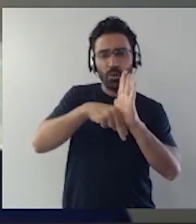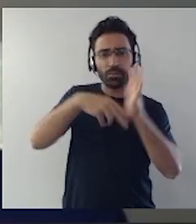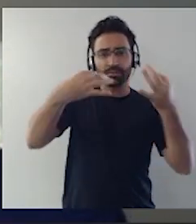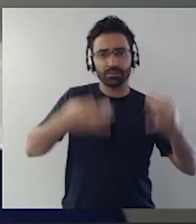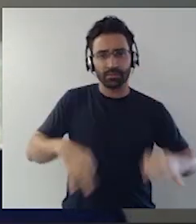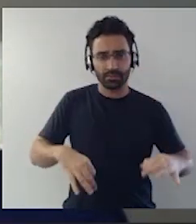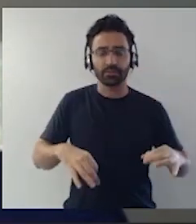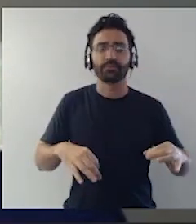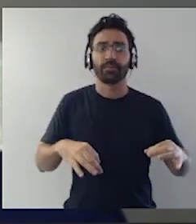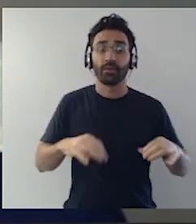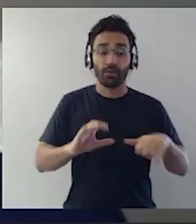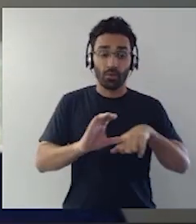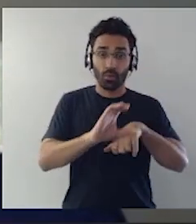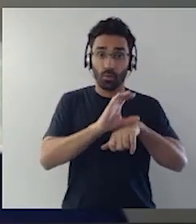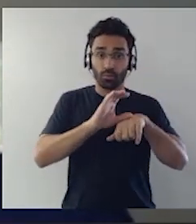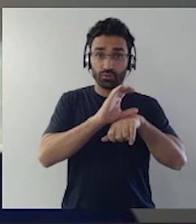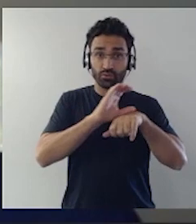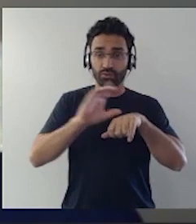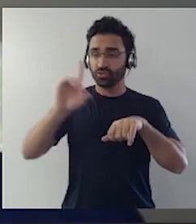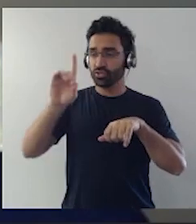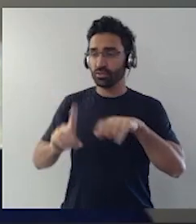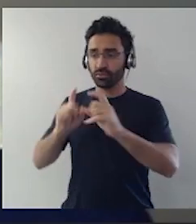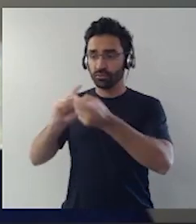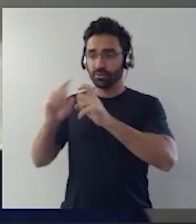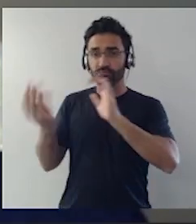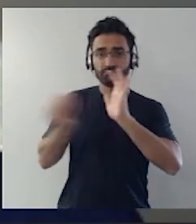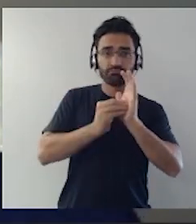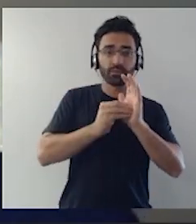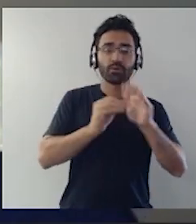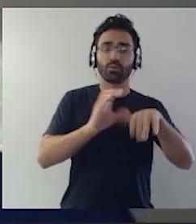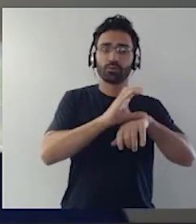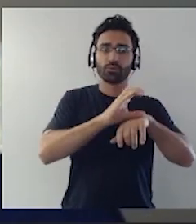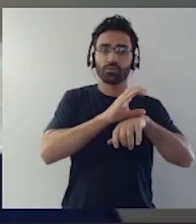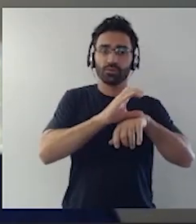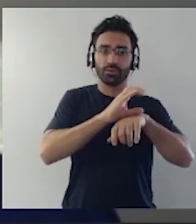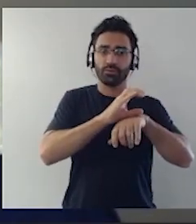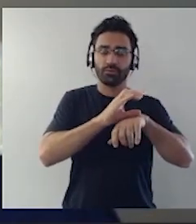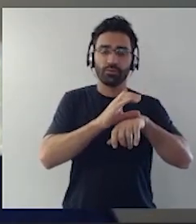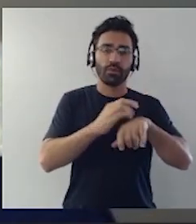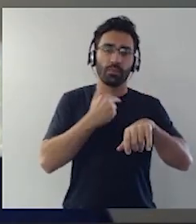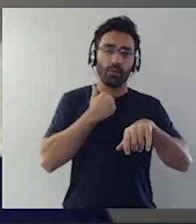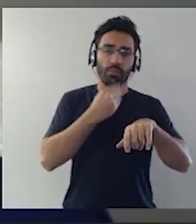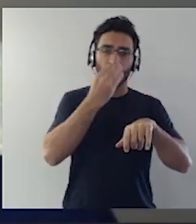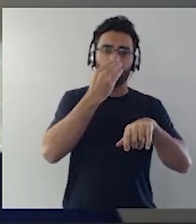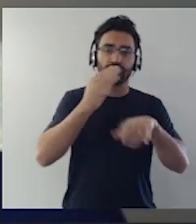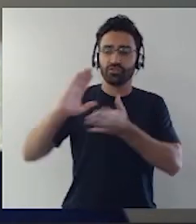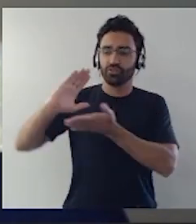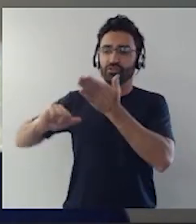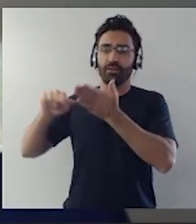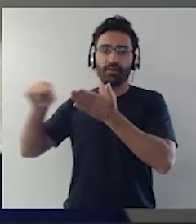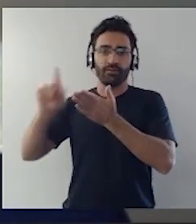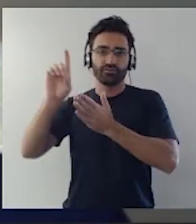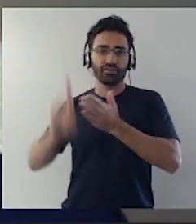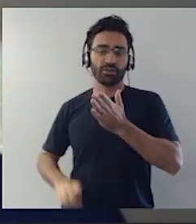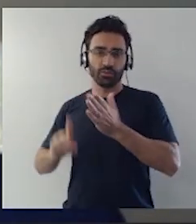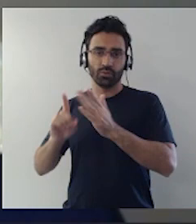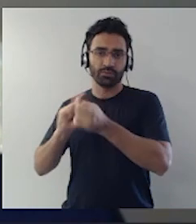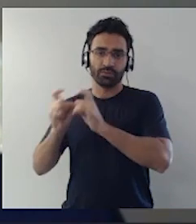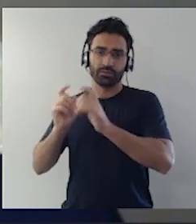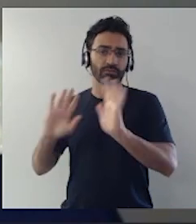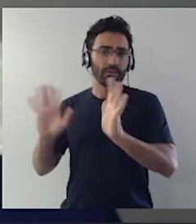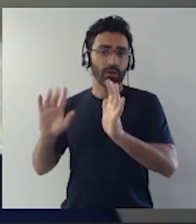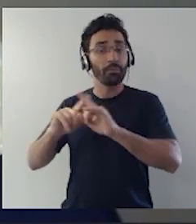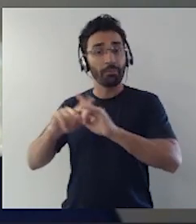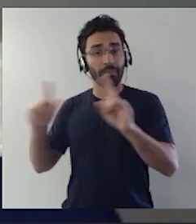a constitucionalização do direito administrativo não pode dissolver o direito administrativo, mas significa